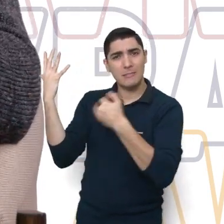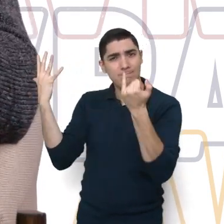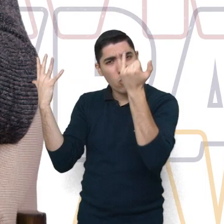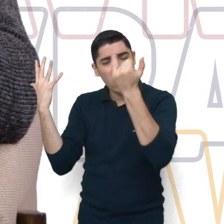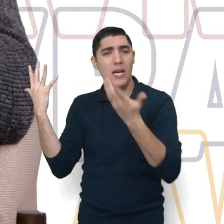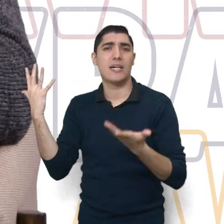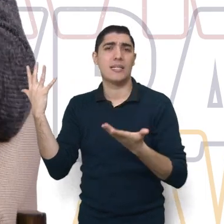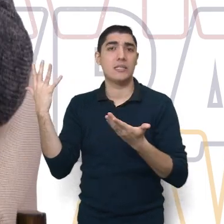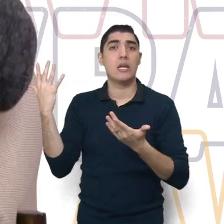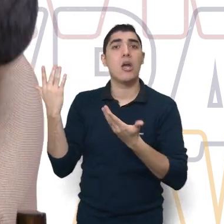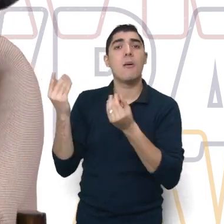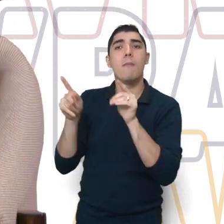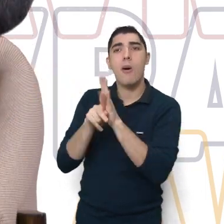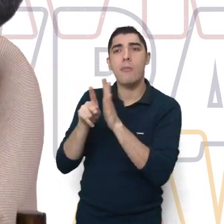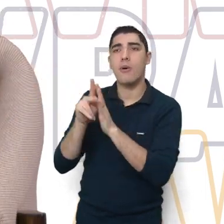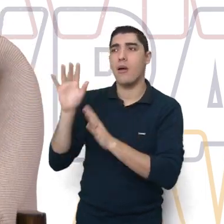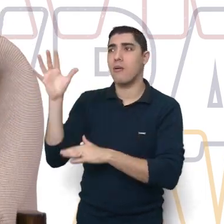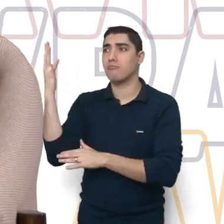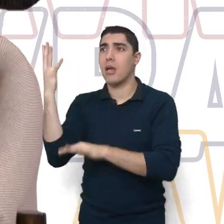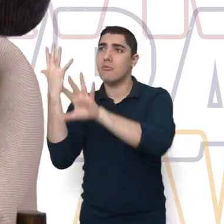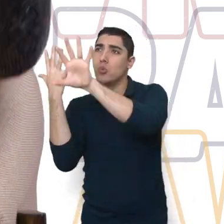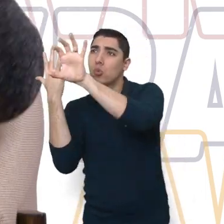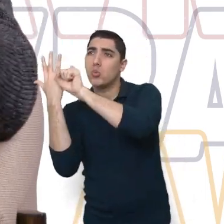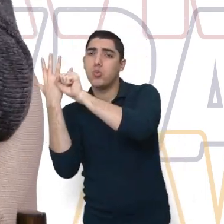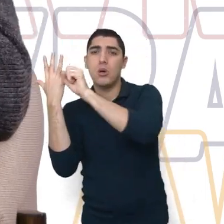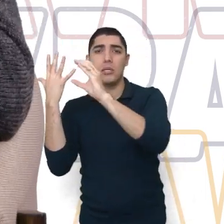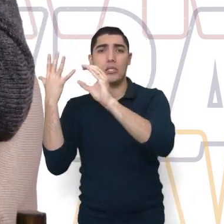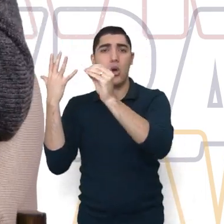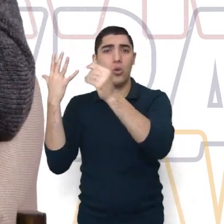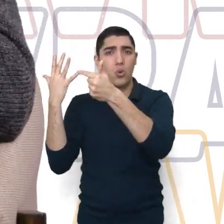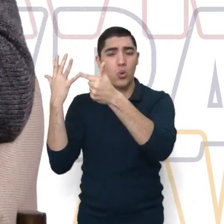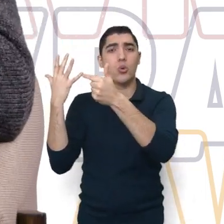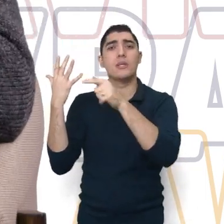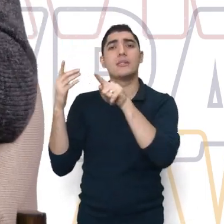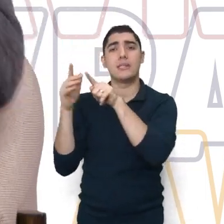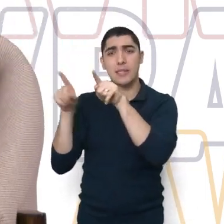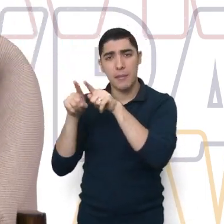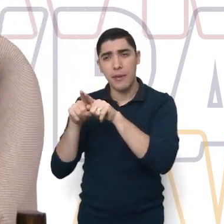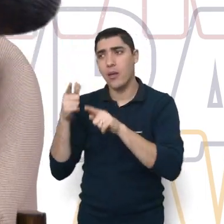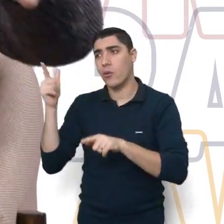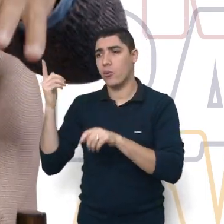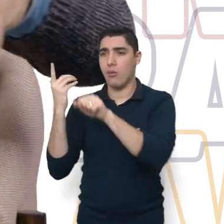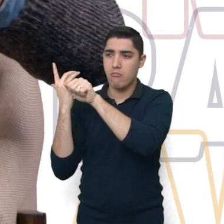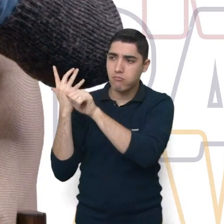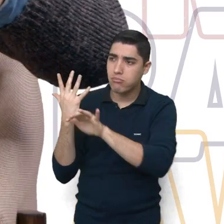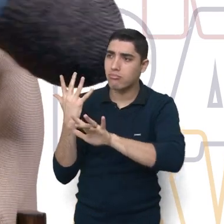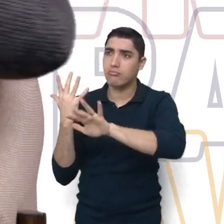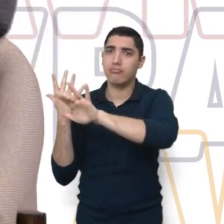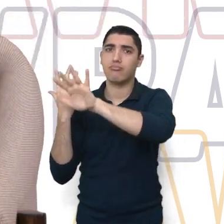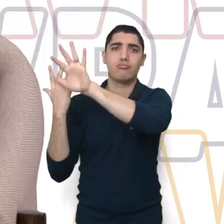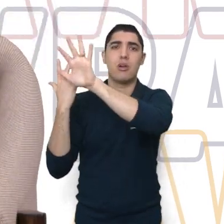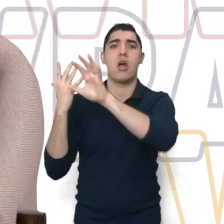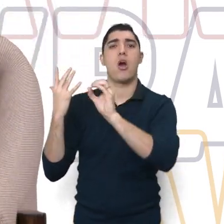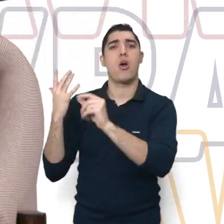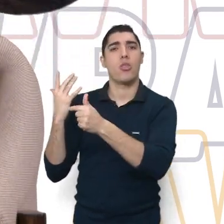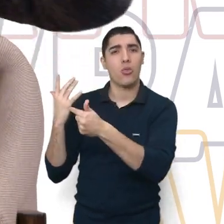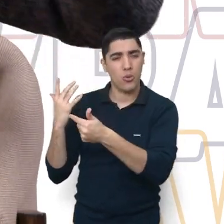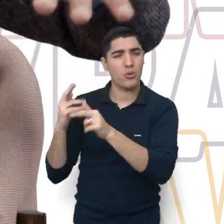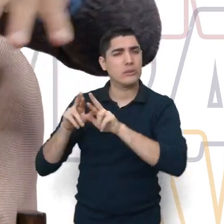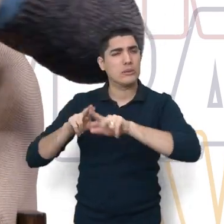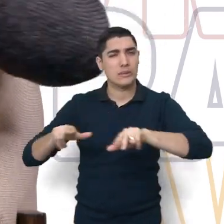captação de CO2 de emissão de O2 né é como que é importante para